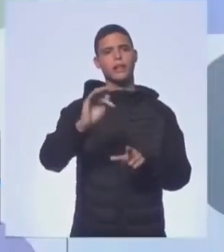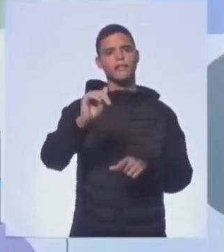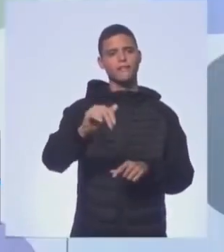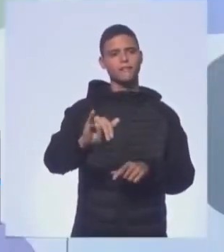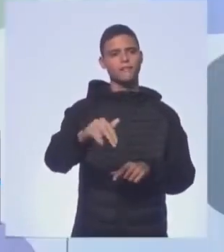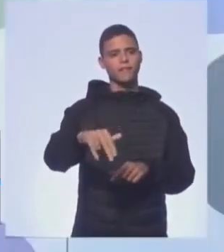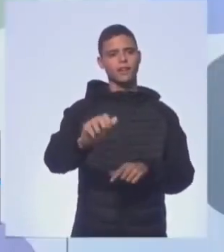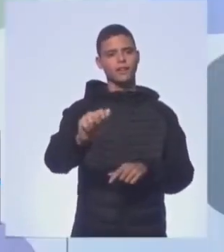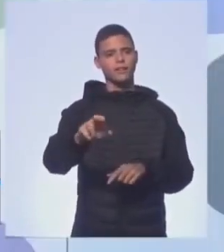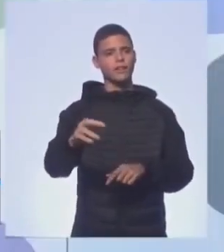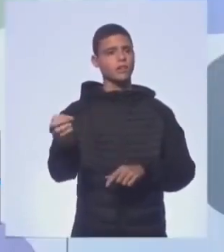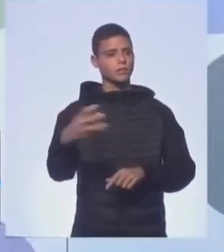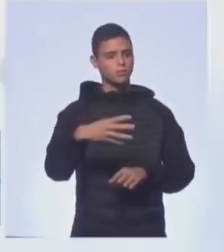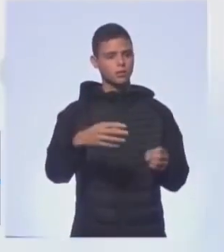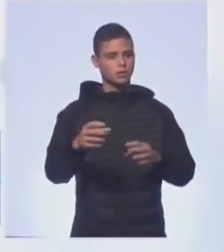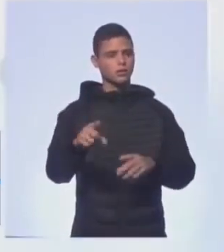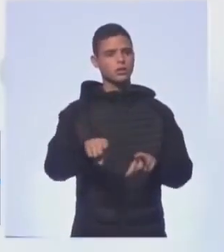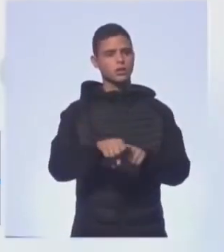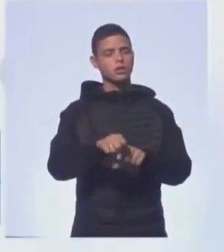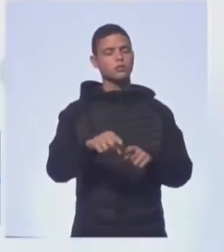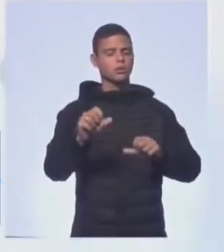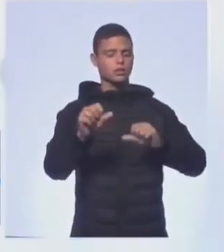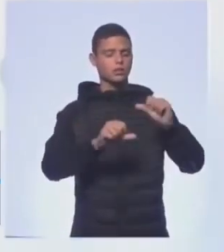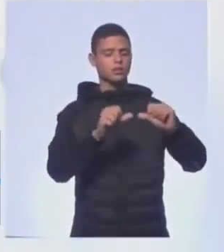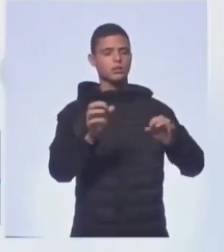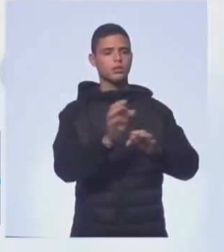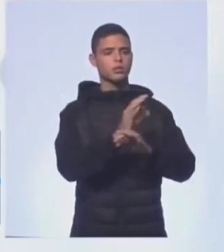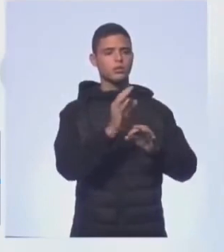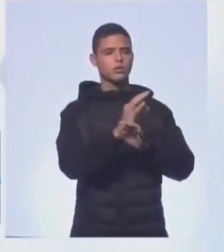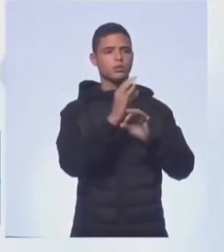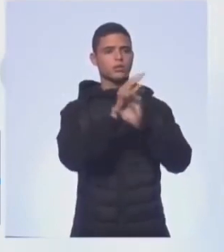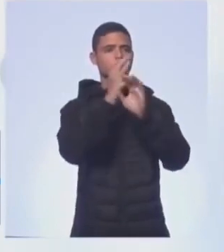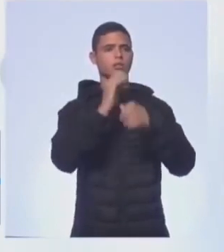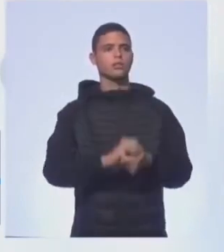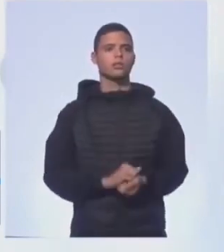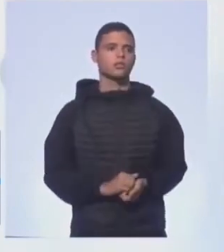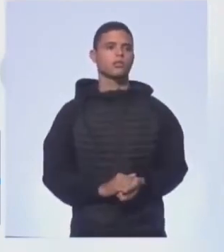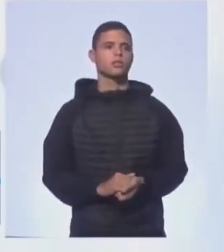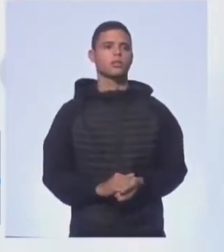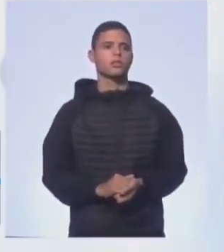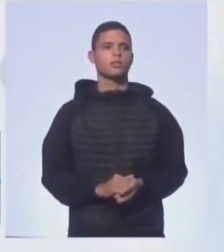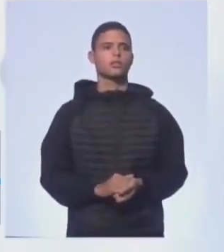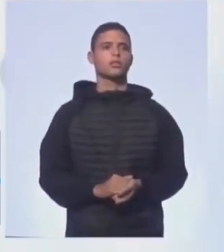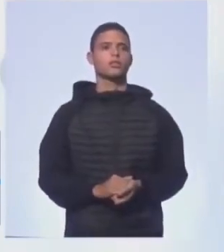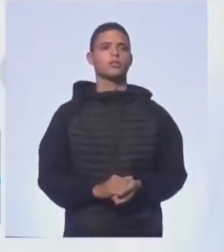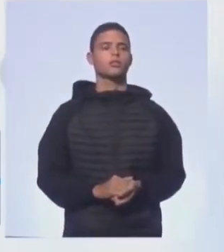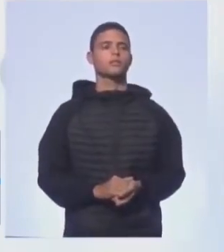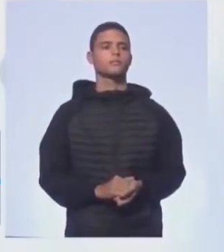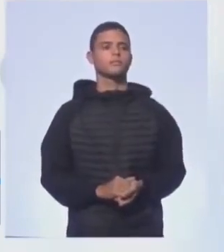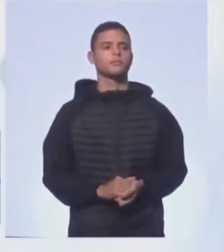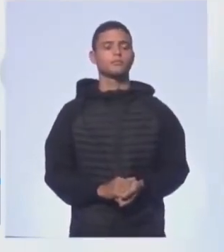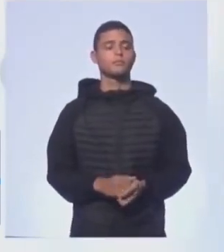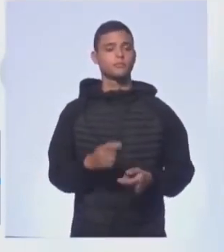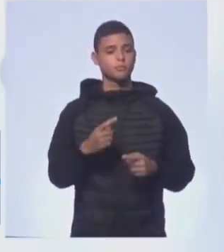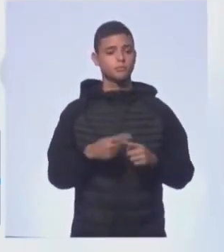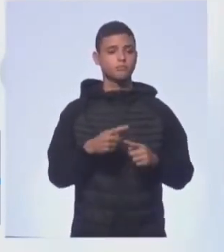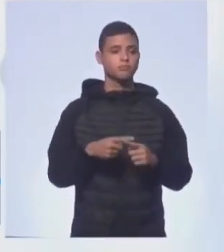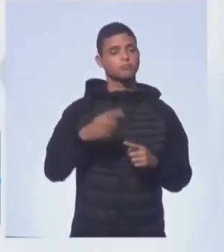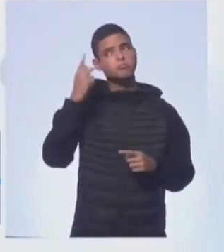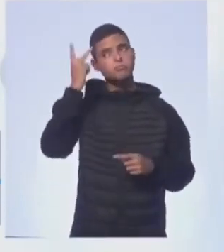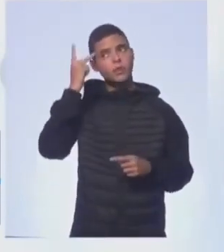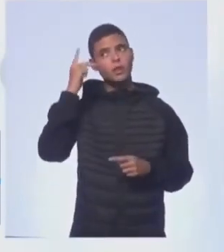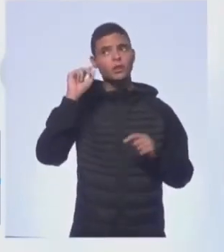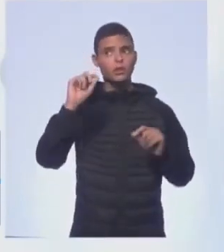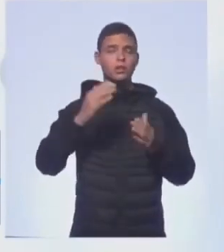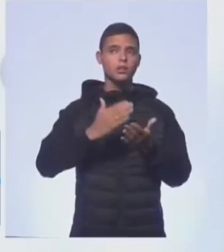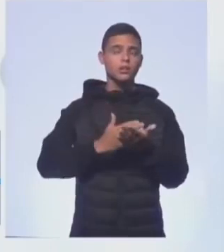Moderna, parece. Moderna também. São feitas de RNA. São as primeiras do mundo, se eu não me engano, que foram feitas a partir de RNA, porque normalmente as vacinas são